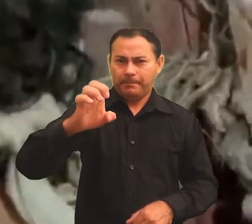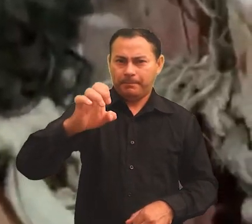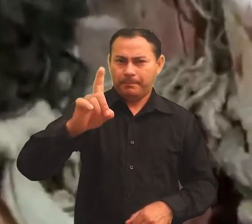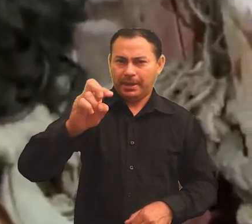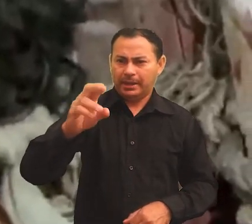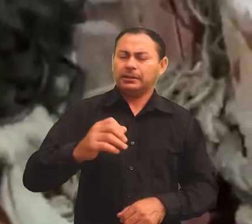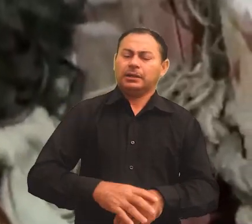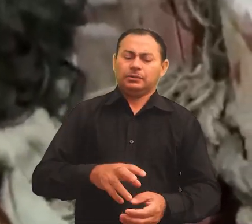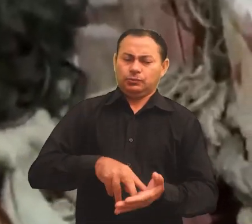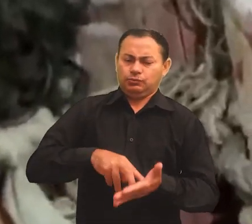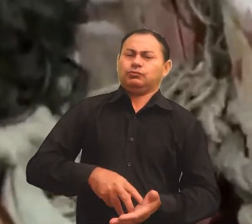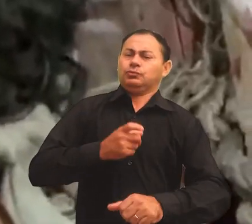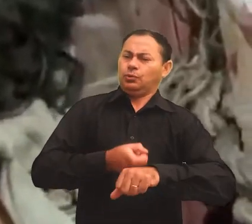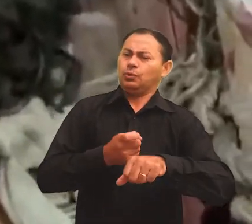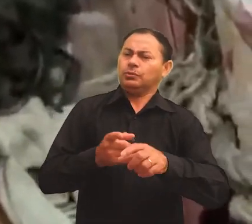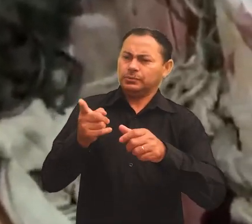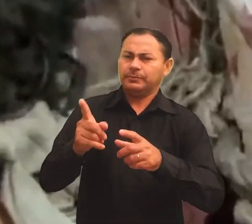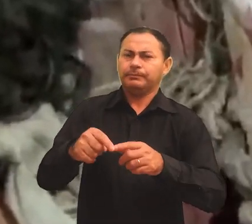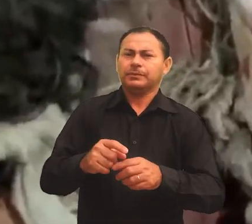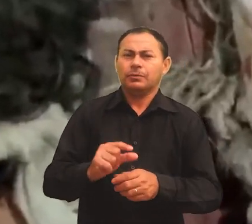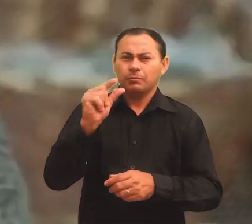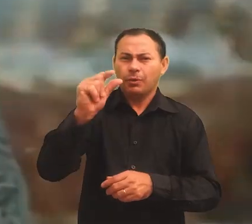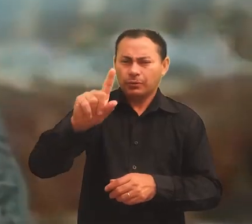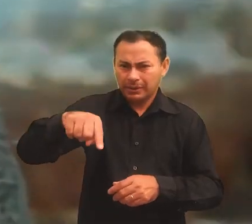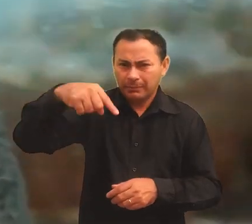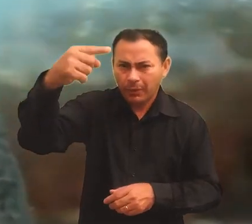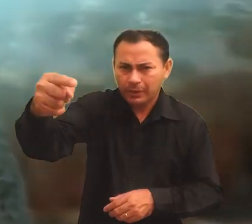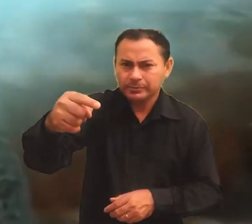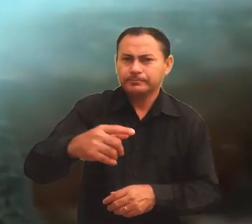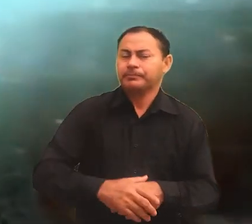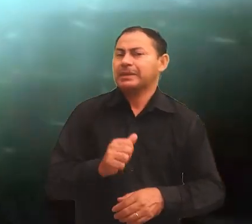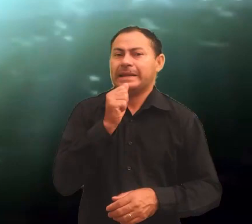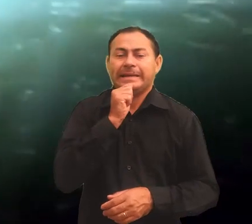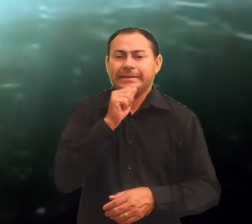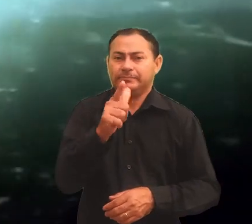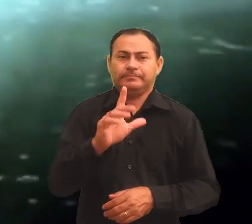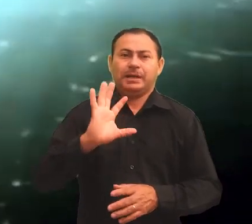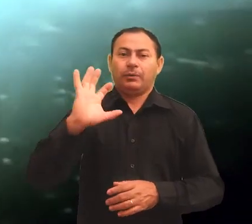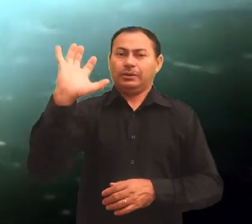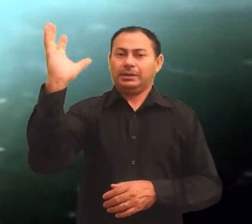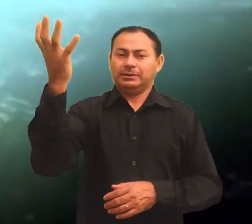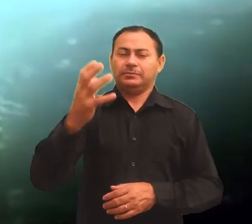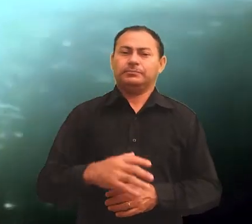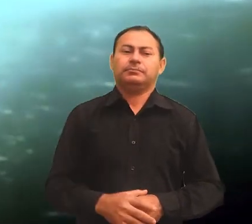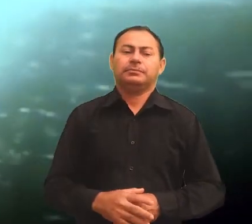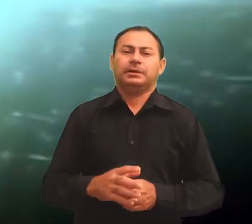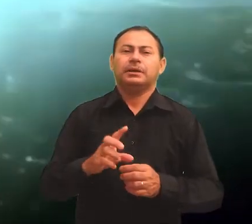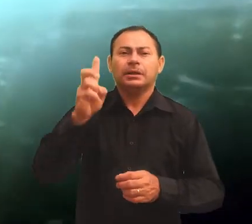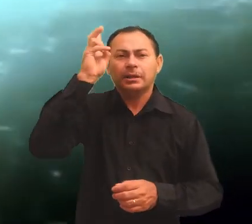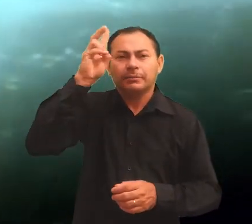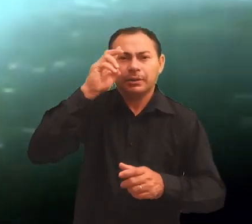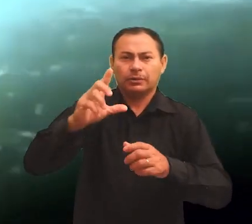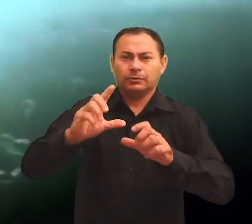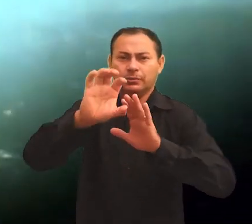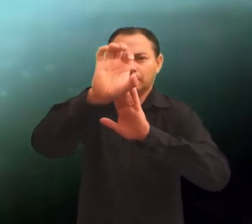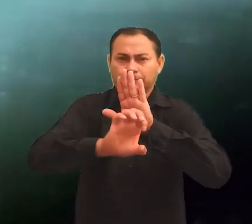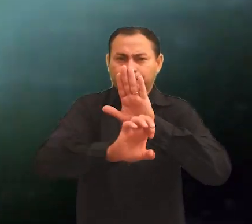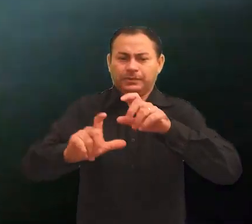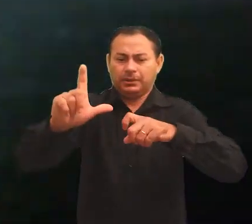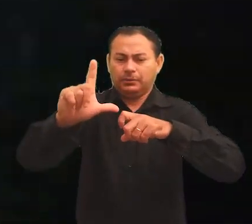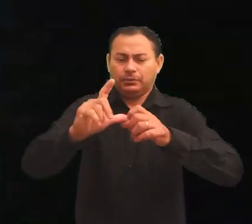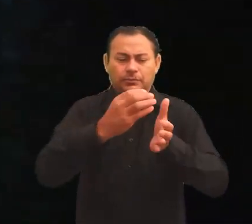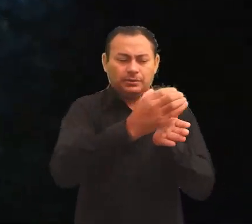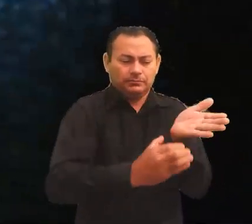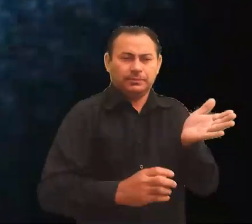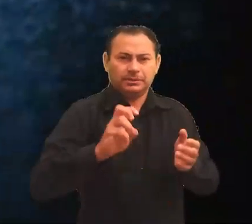será uma pedra. Parece que um pouco mais tarde, isso ainda não tinha se concretizado conforme lemos em Lucas capítulo